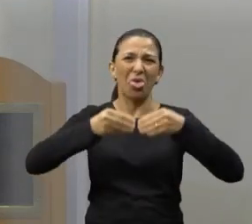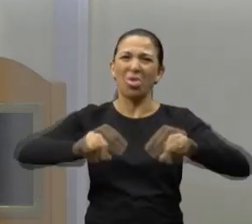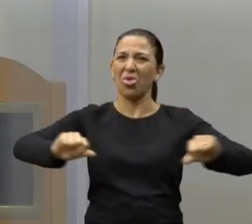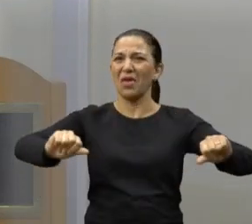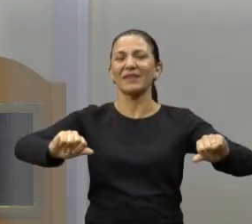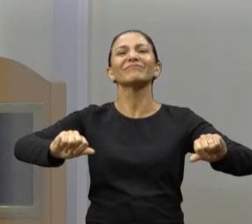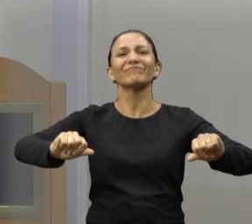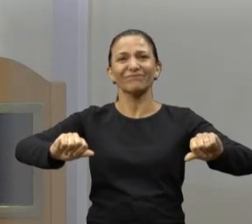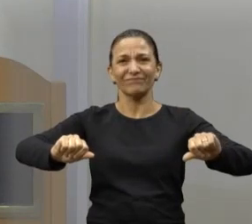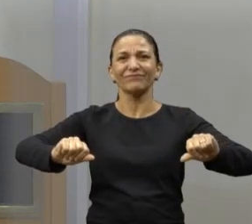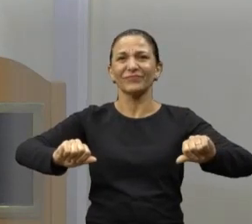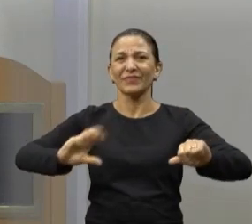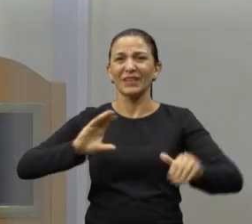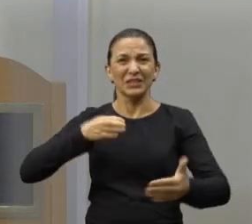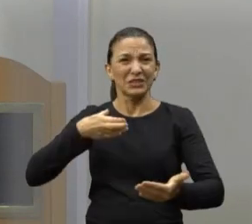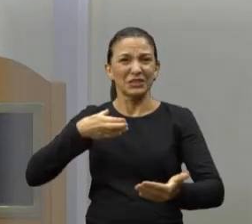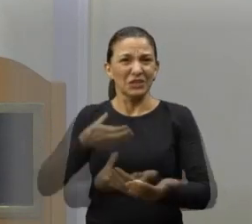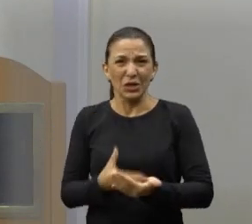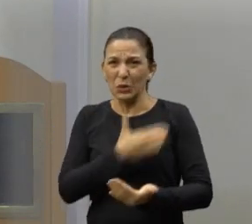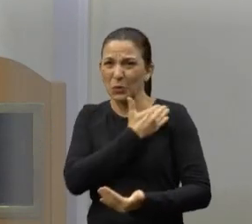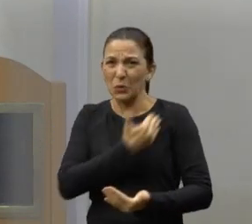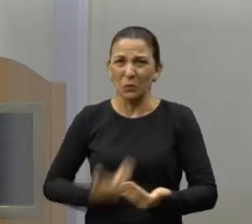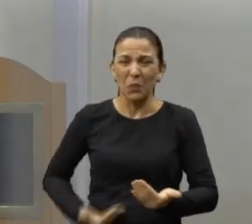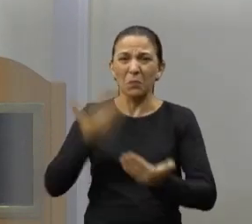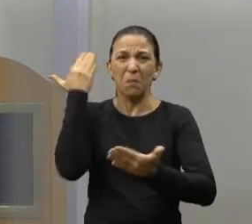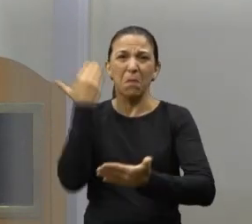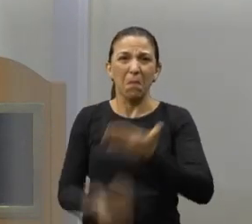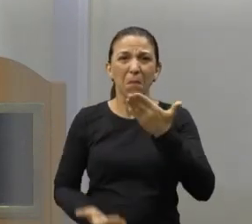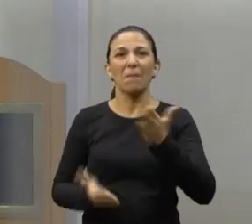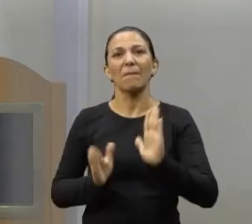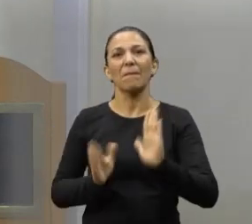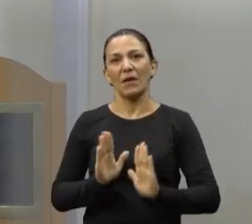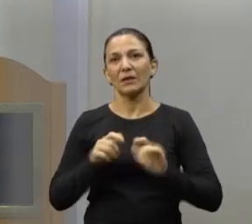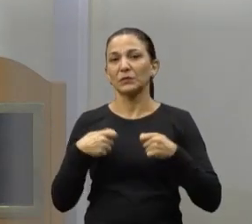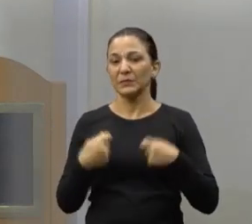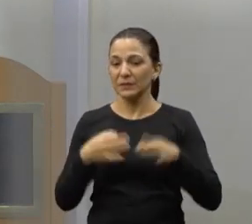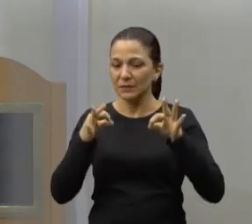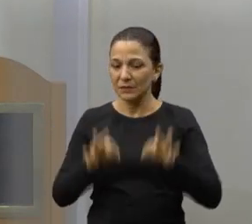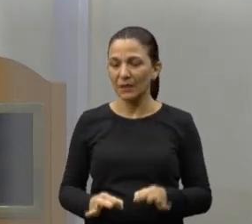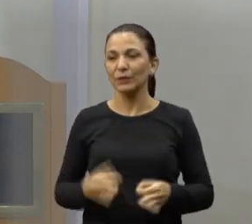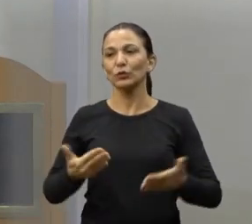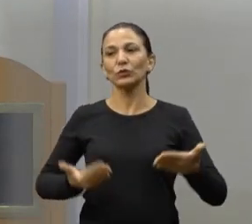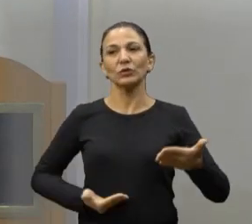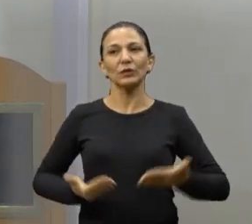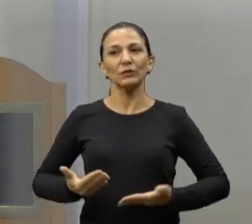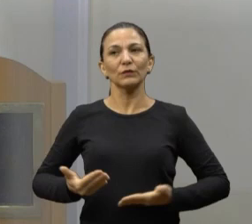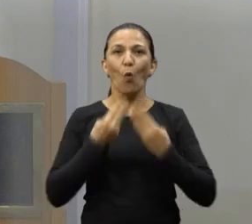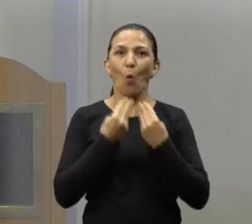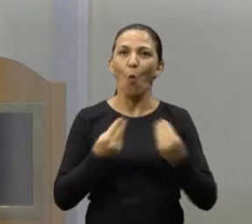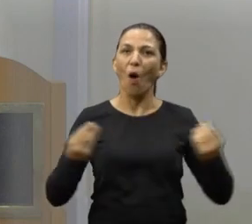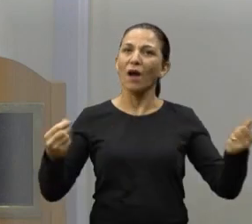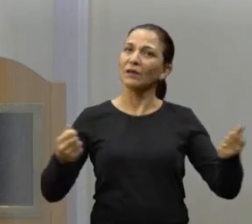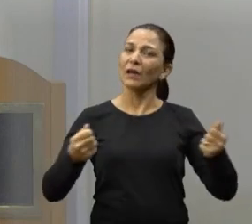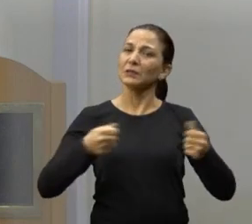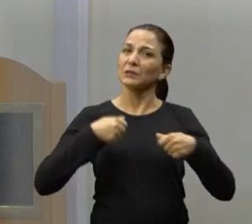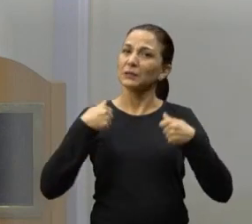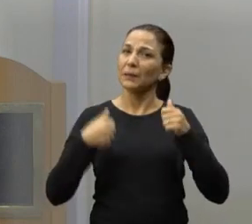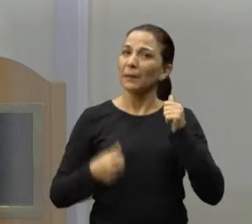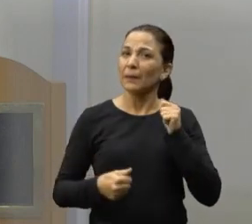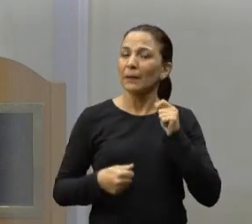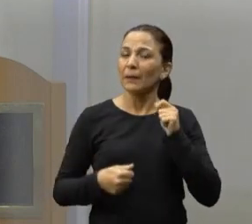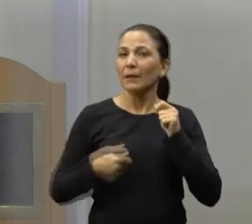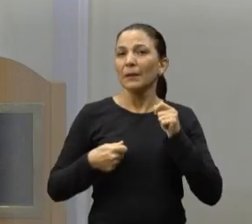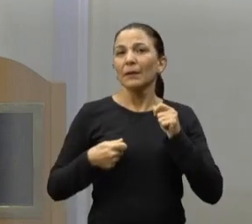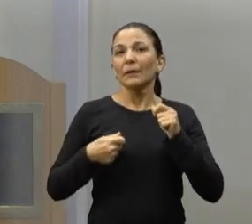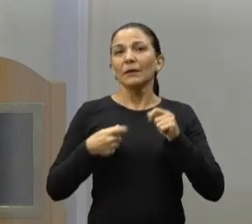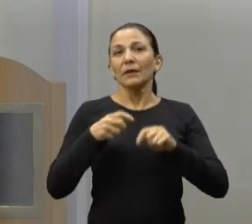desperdício da nossa verba pública então procurar servir aí o serviços com com maior qualidade para que a gente